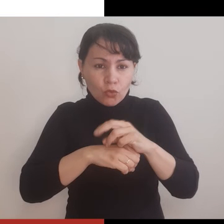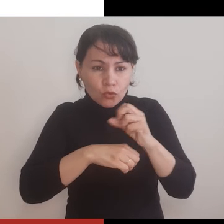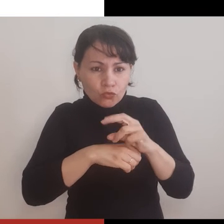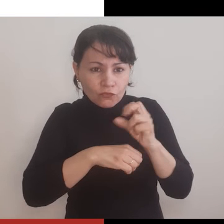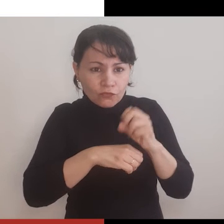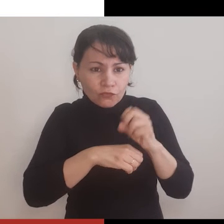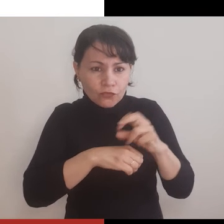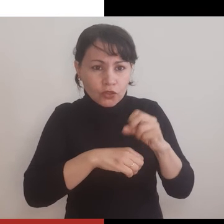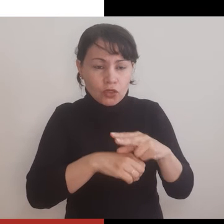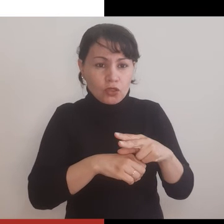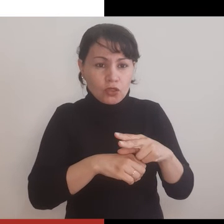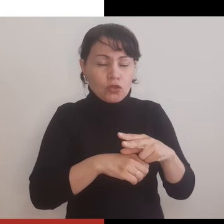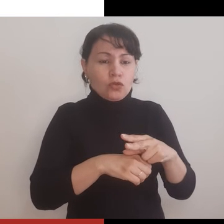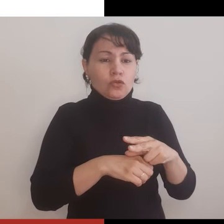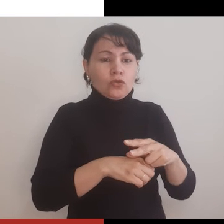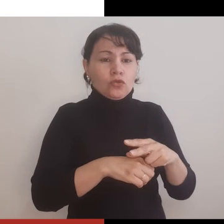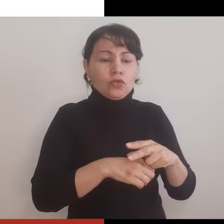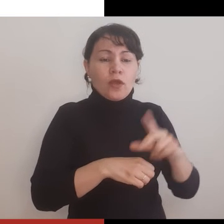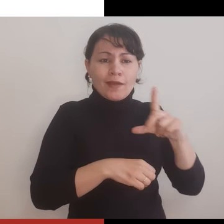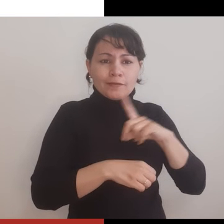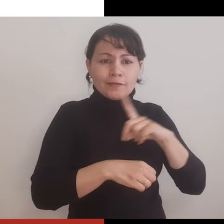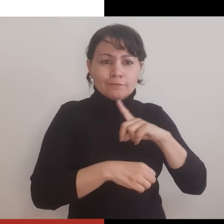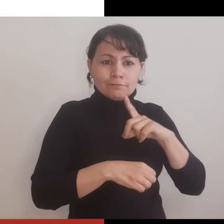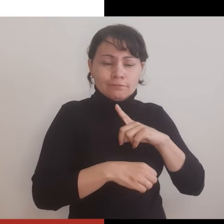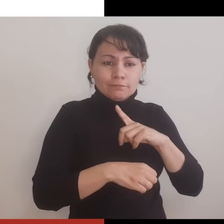tem uma